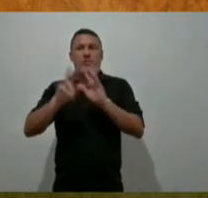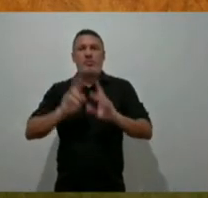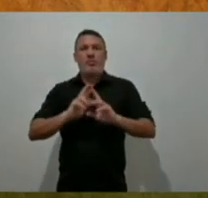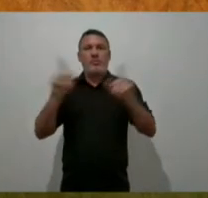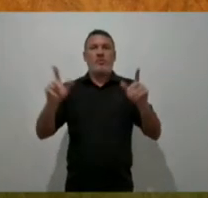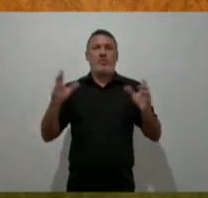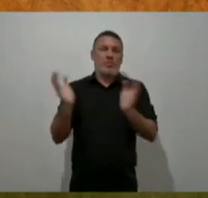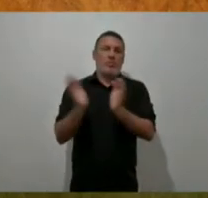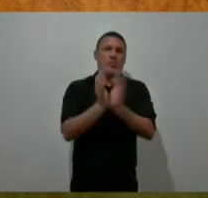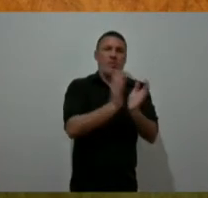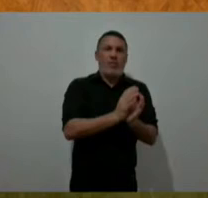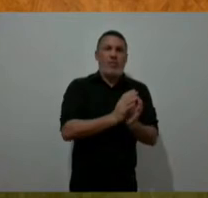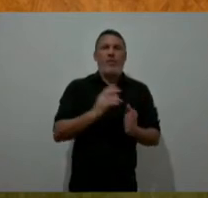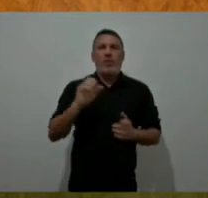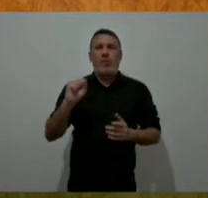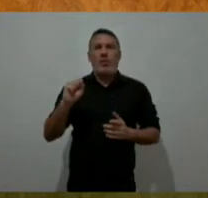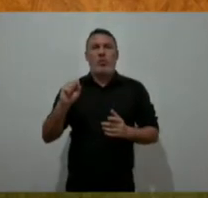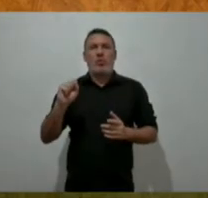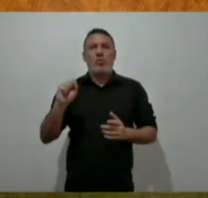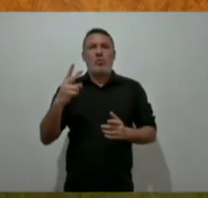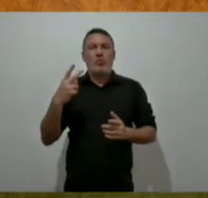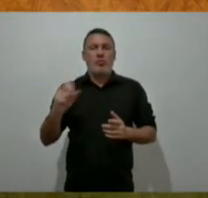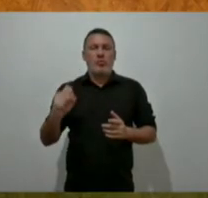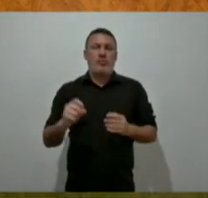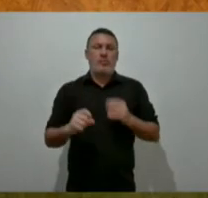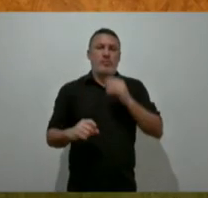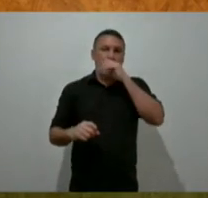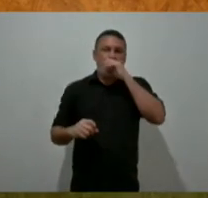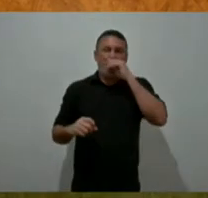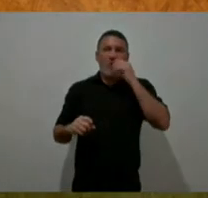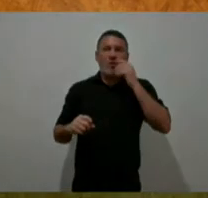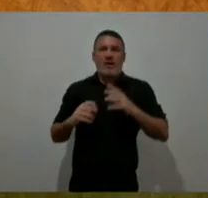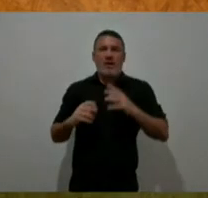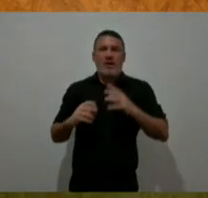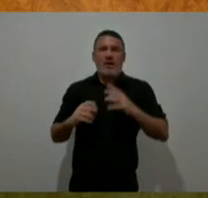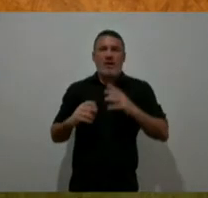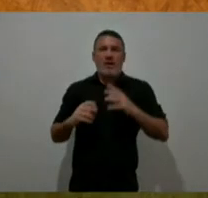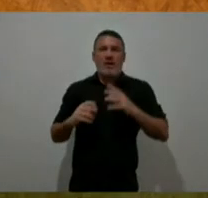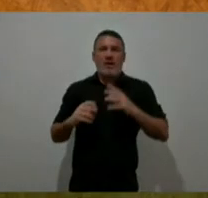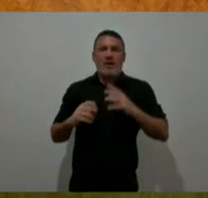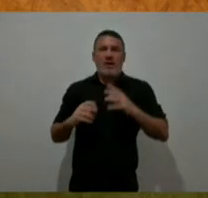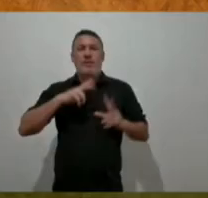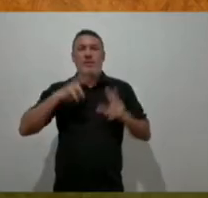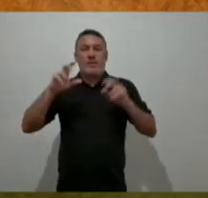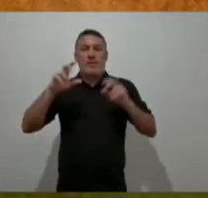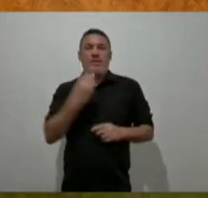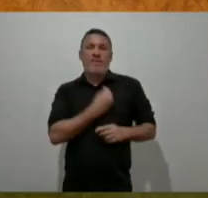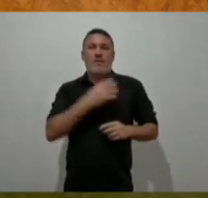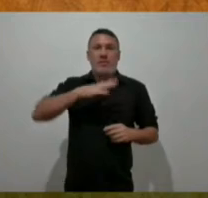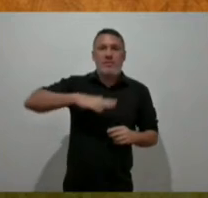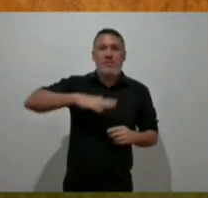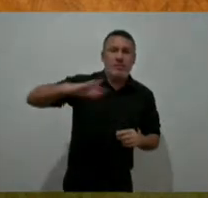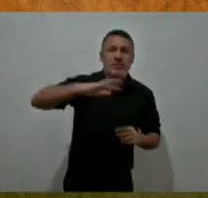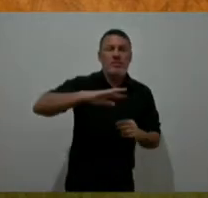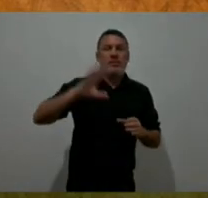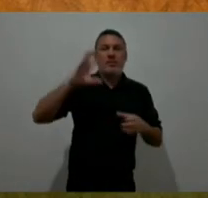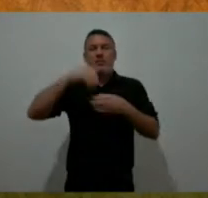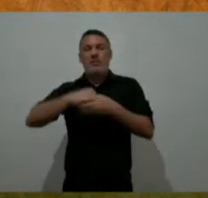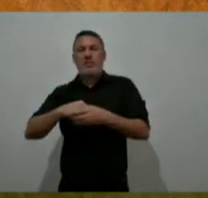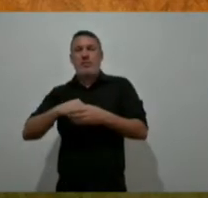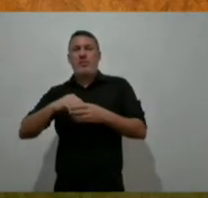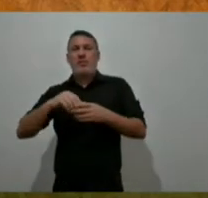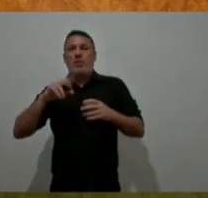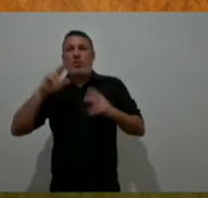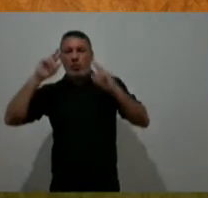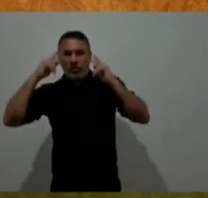é basicamente a união entre a vida urbana e a vida humana. Quando a gente pensa no